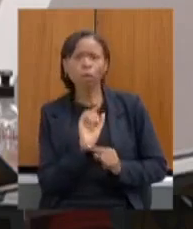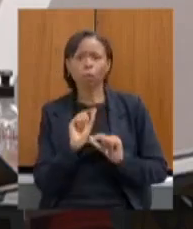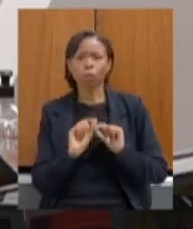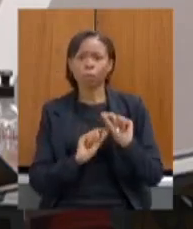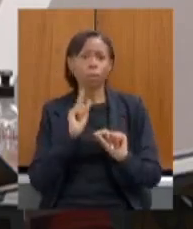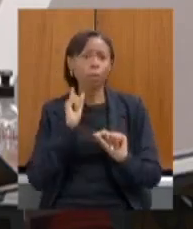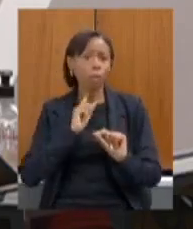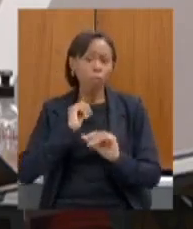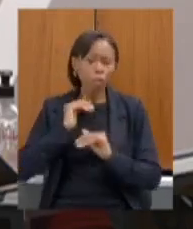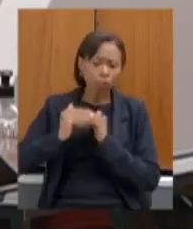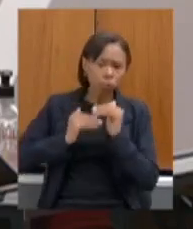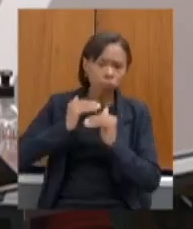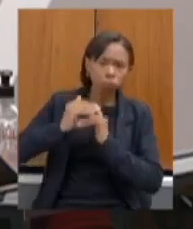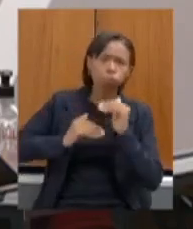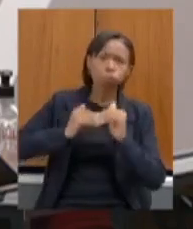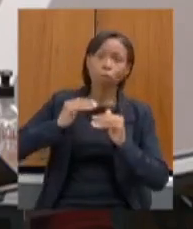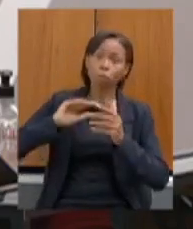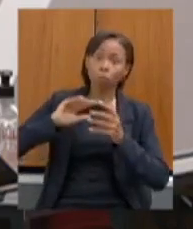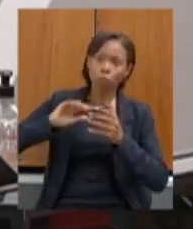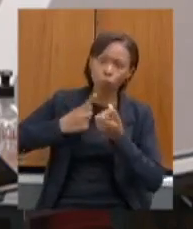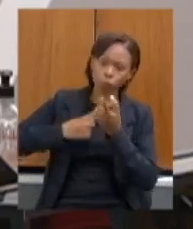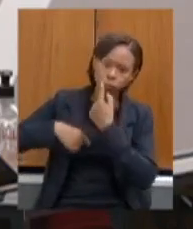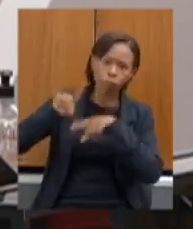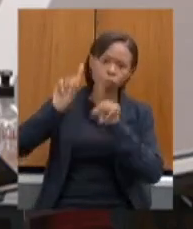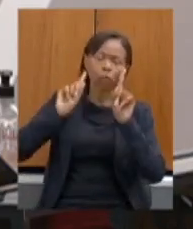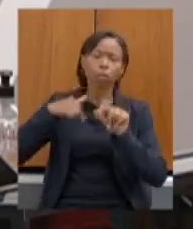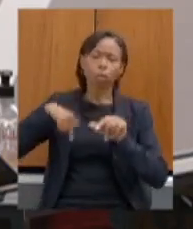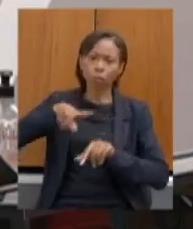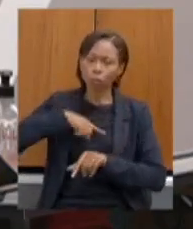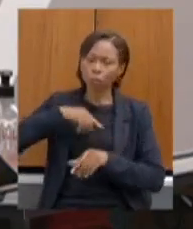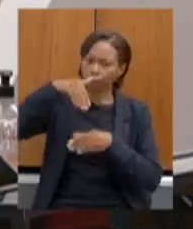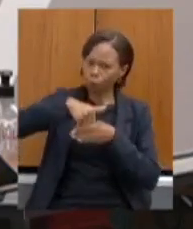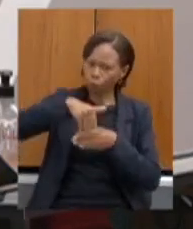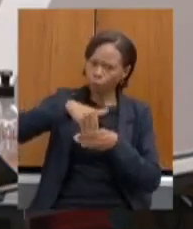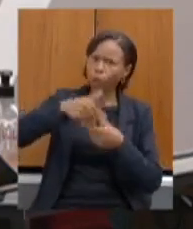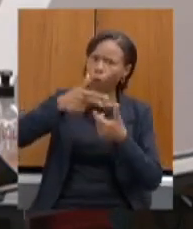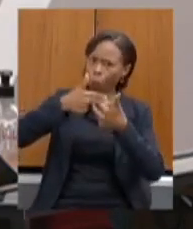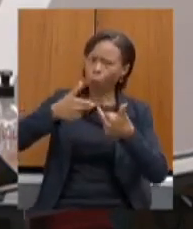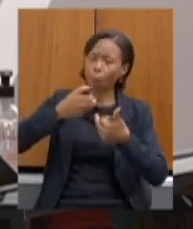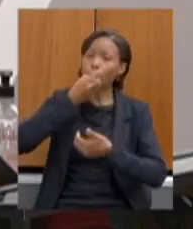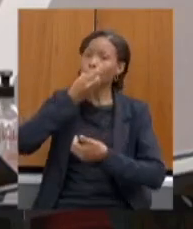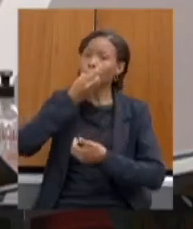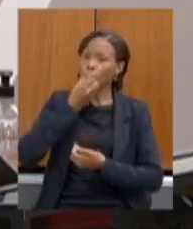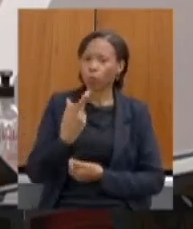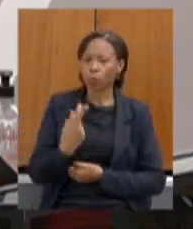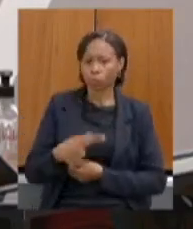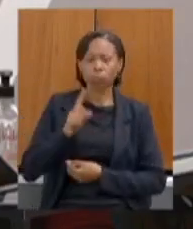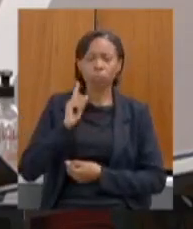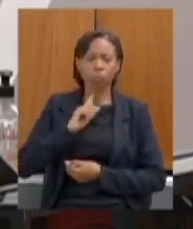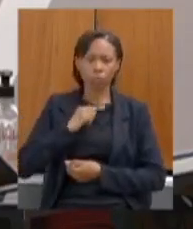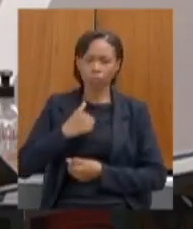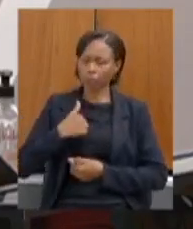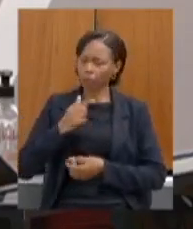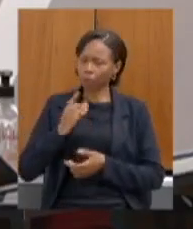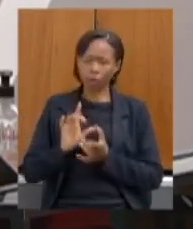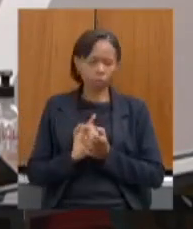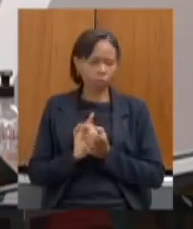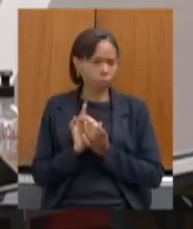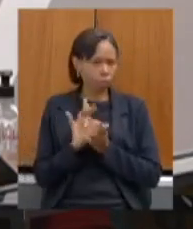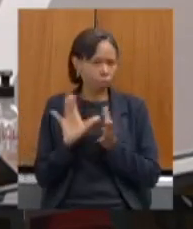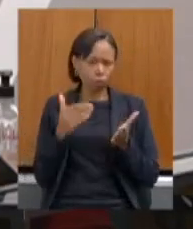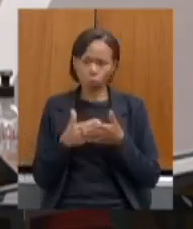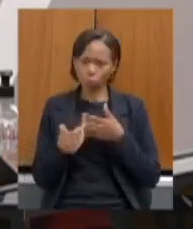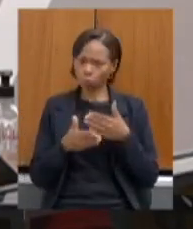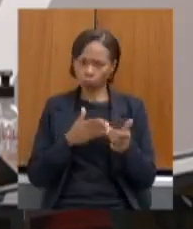e estaremos juntos para votar tudo que for bom para o nosso Estado. E esse deputado continua as ordens aqui para o que o senhor